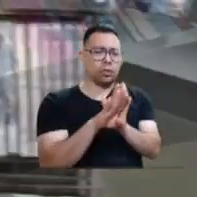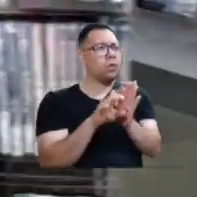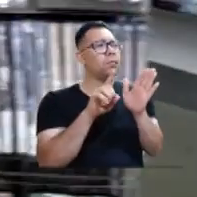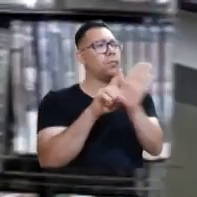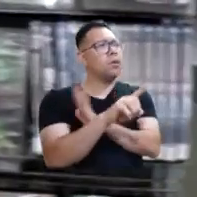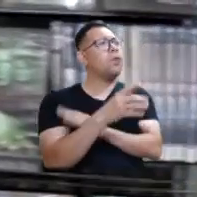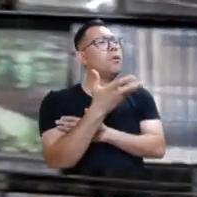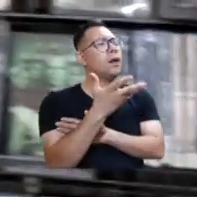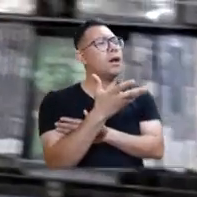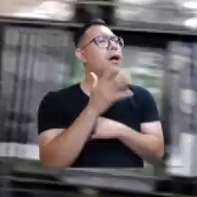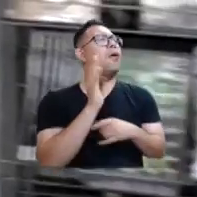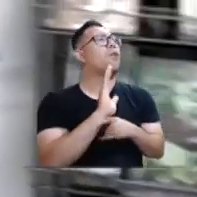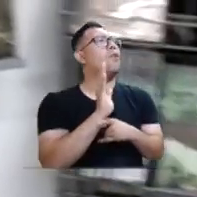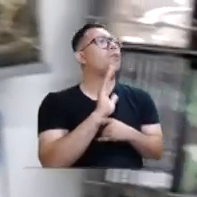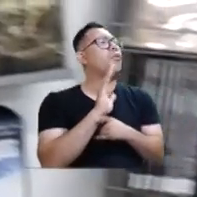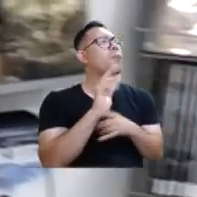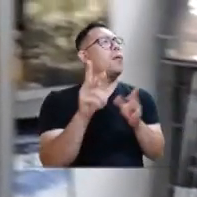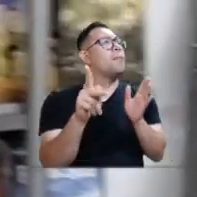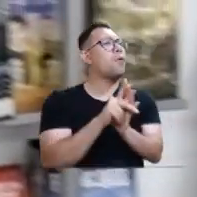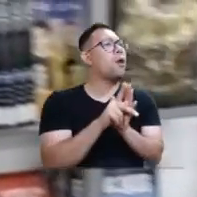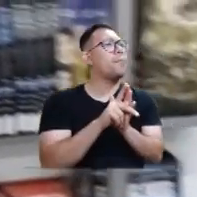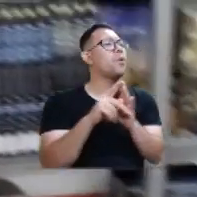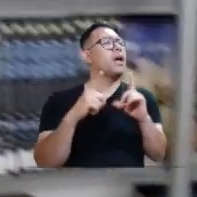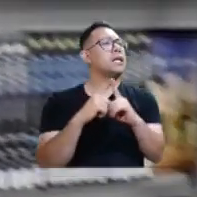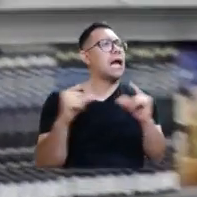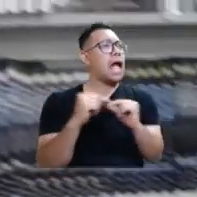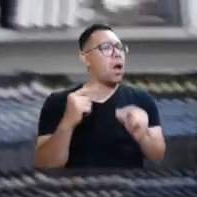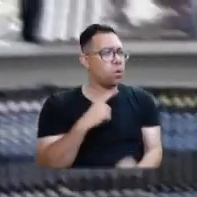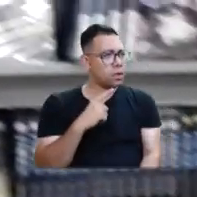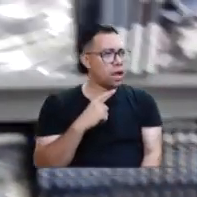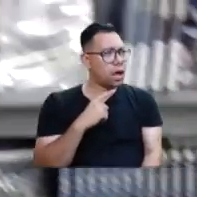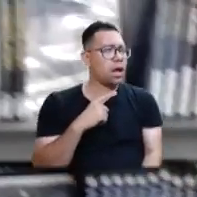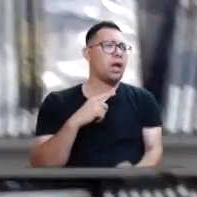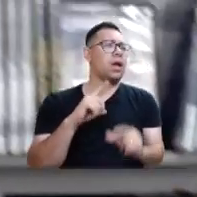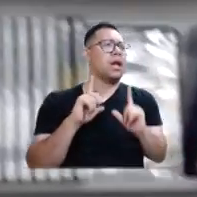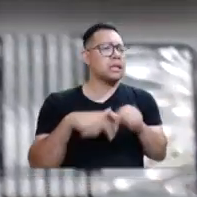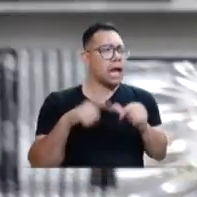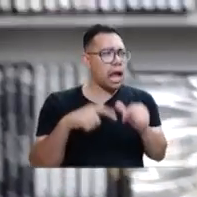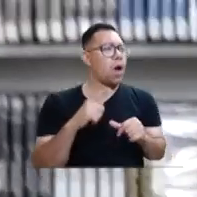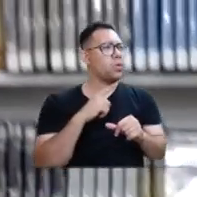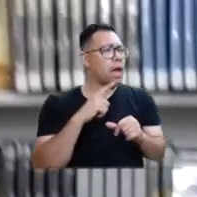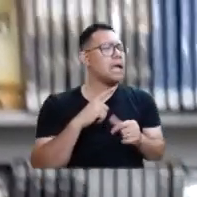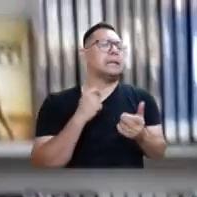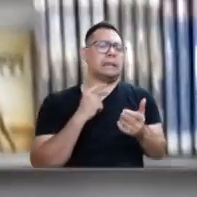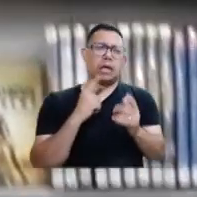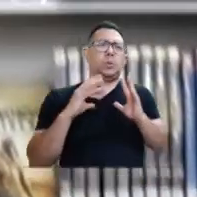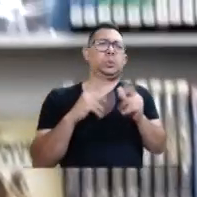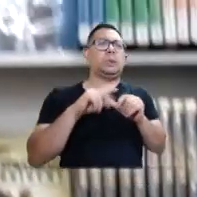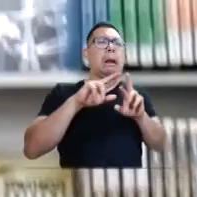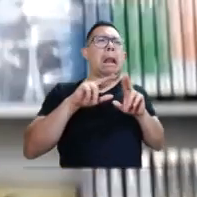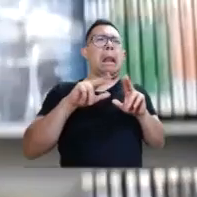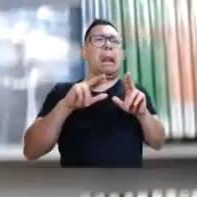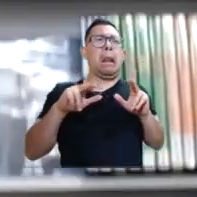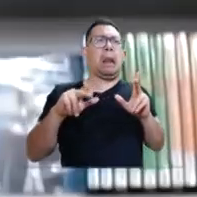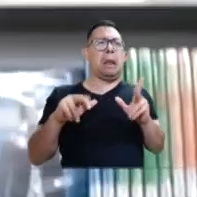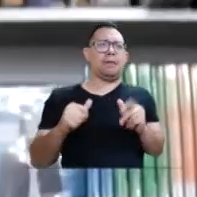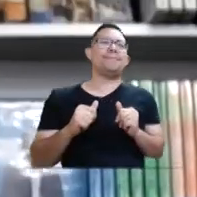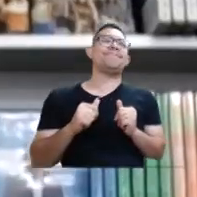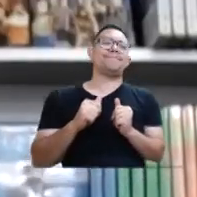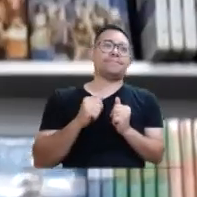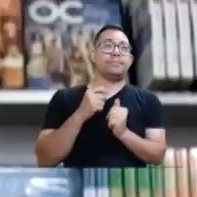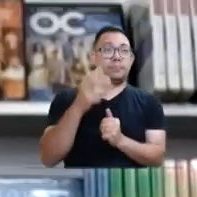filme ucraniano. Tem. Quero ver um filme israelense. Tem. Então você tinha uma mostra muito significativa